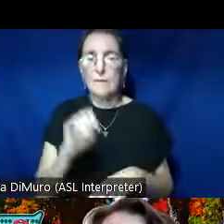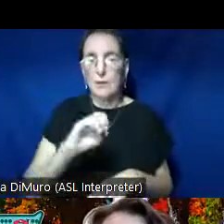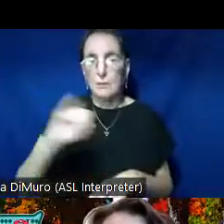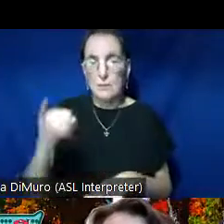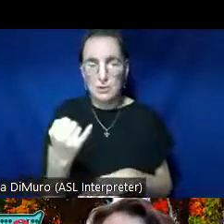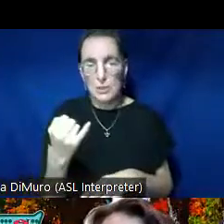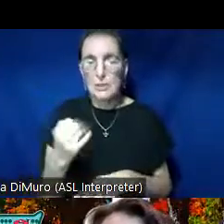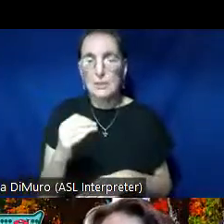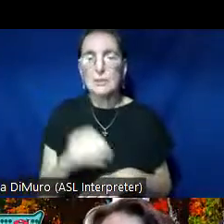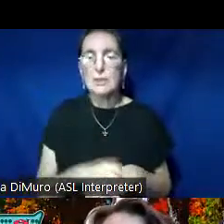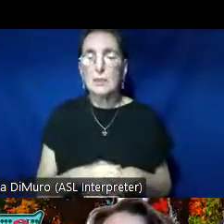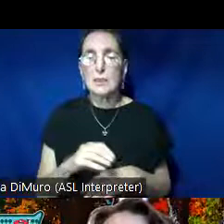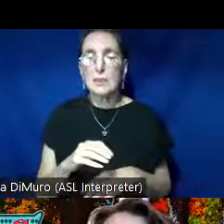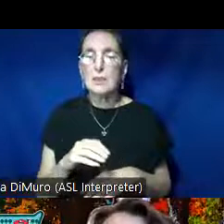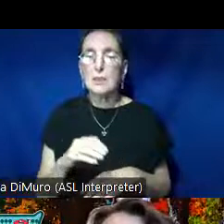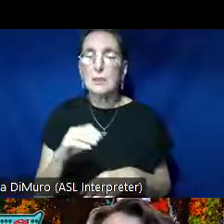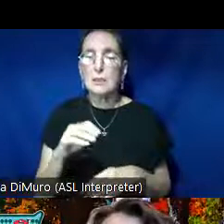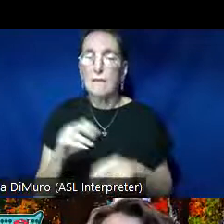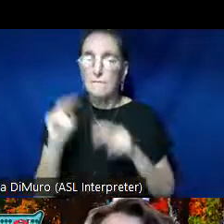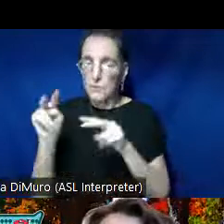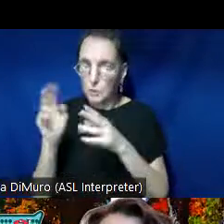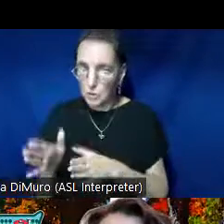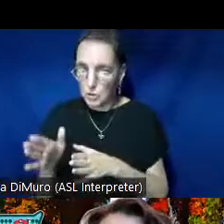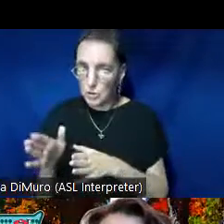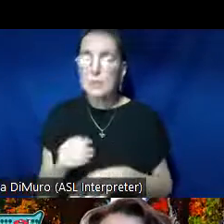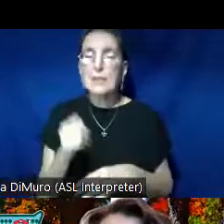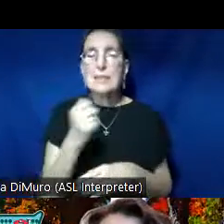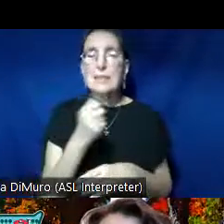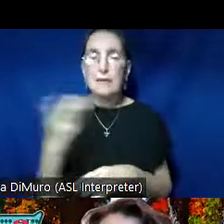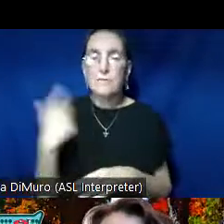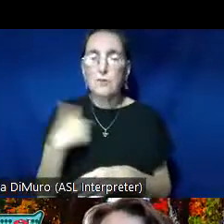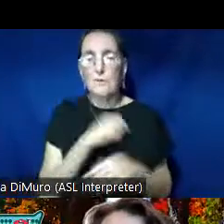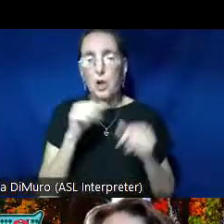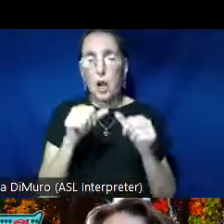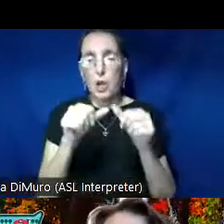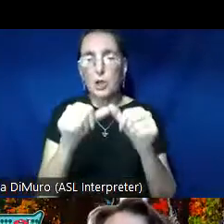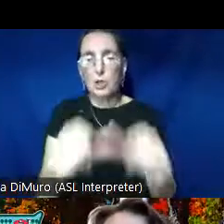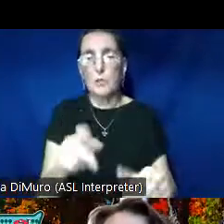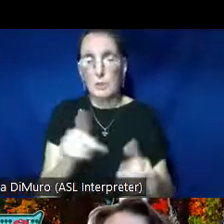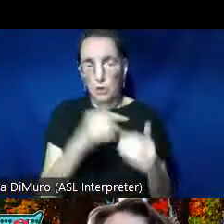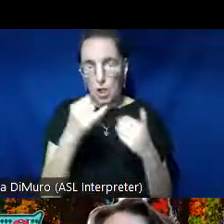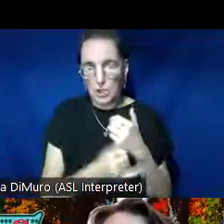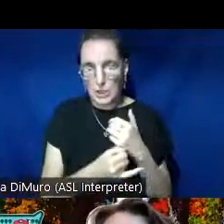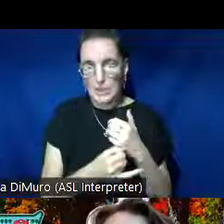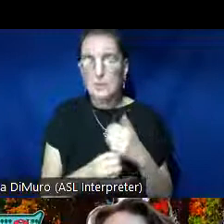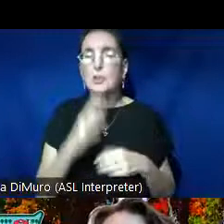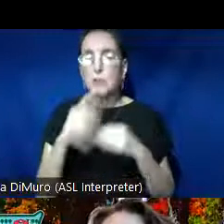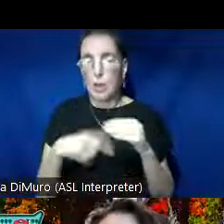na justiça ambiental, naquele revisador de mapa, ou visualizador de